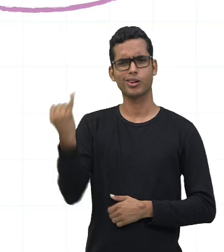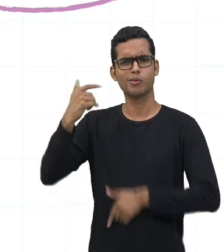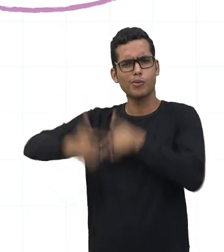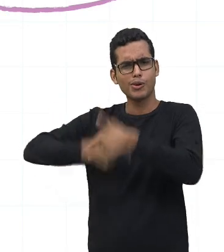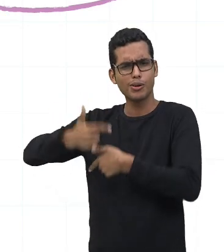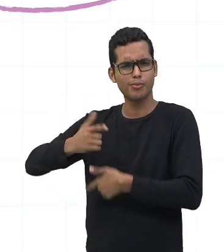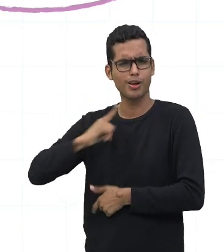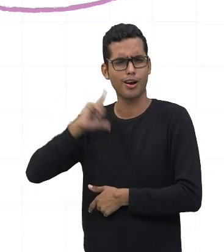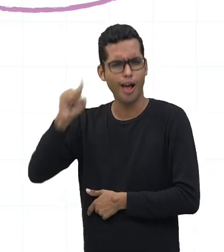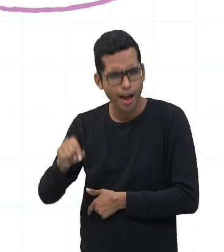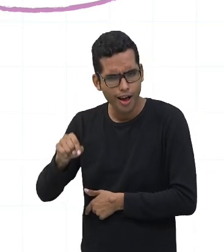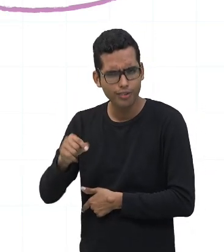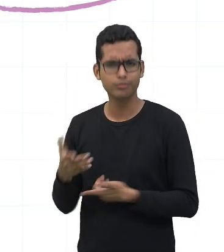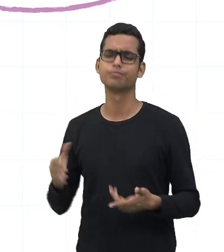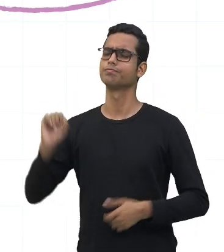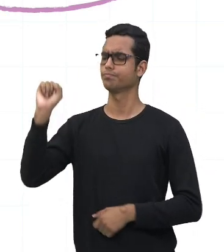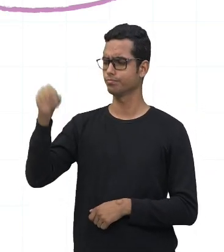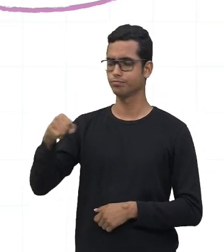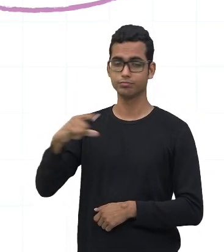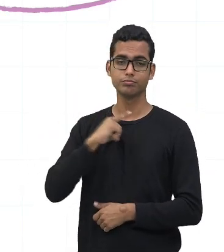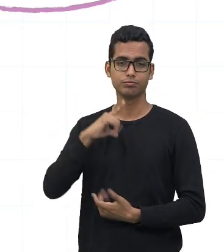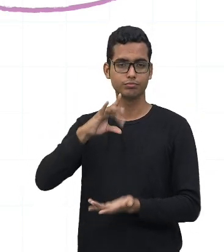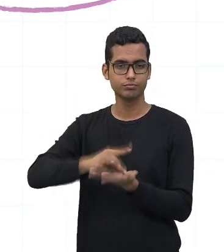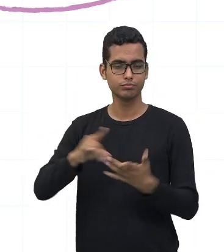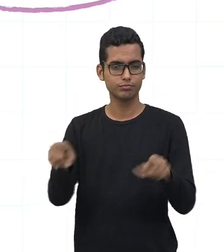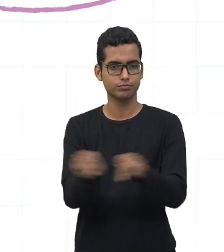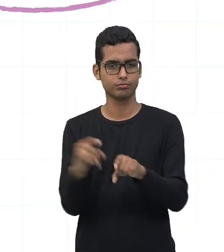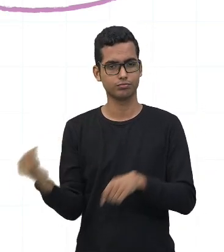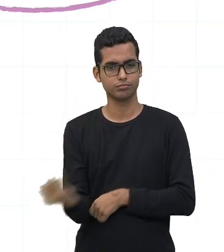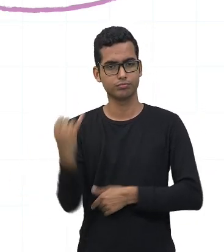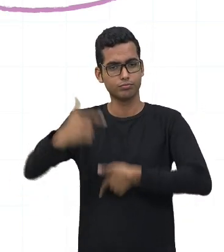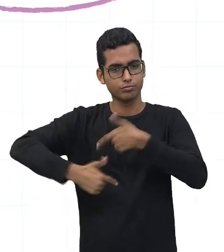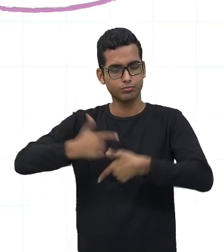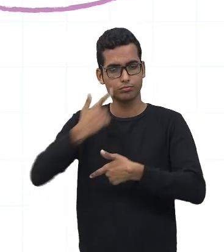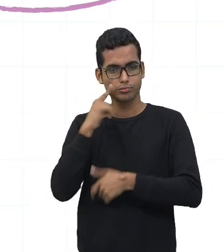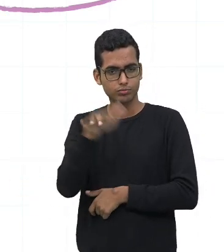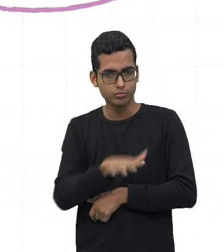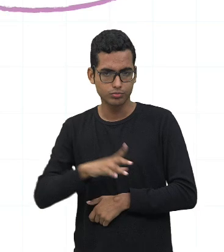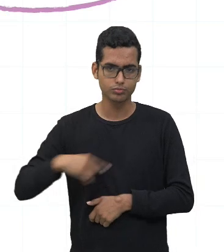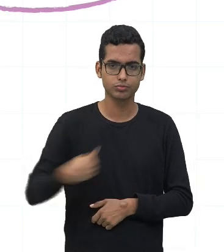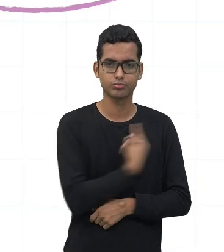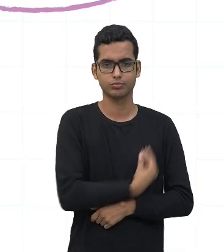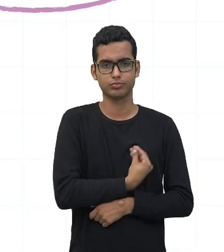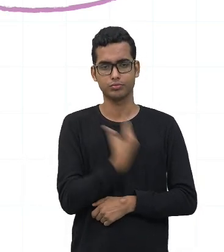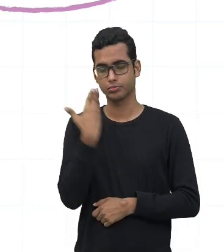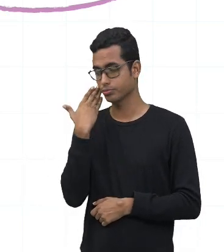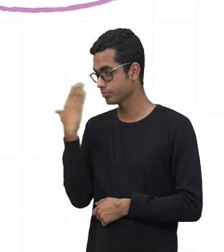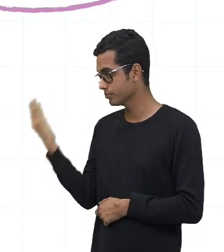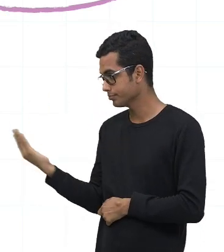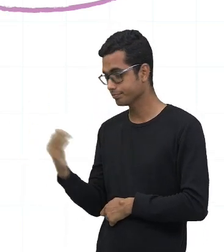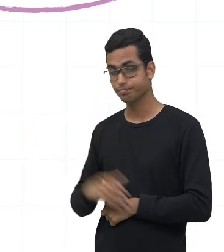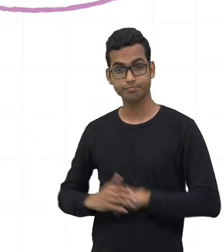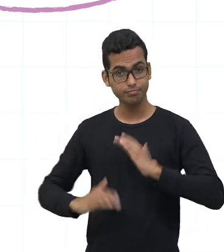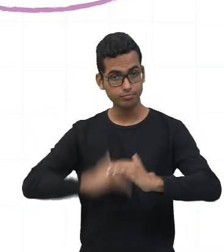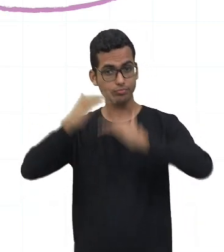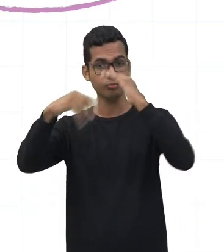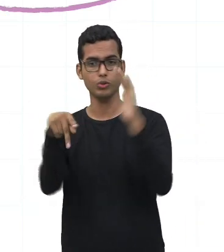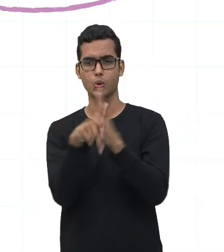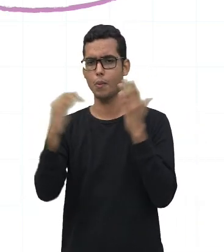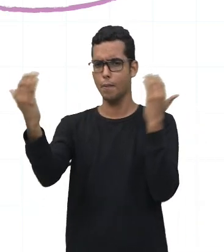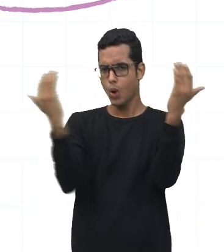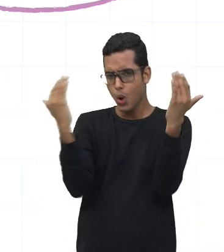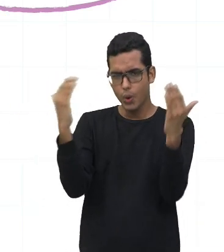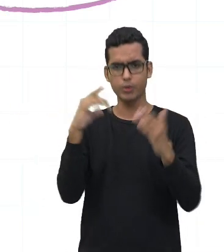importante o trabalho em nossa vida, em nosso desenvolvimento psicológico,